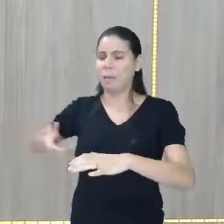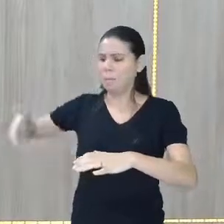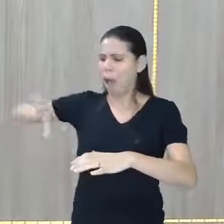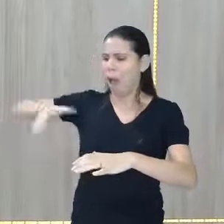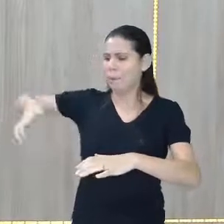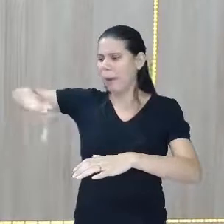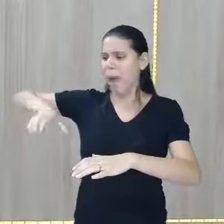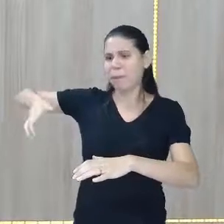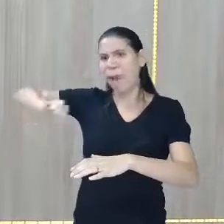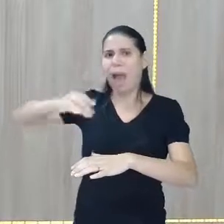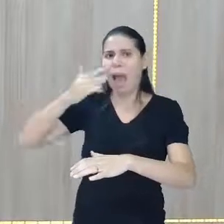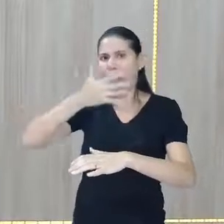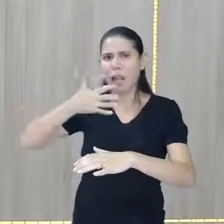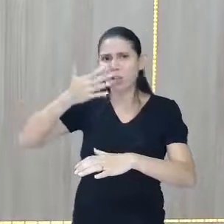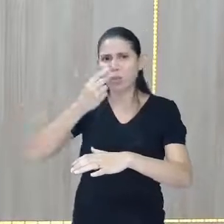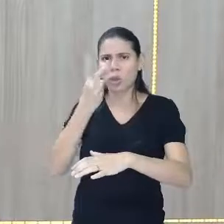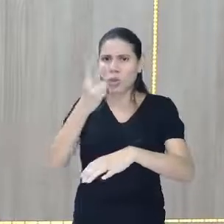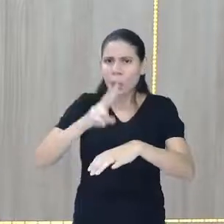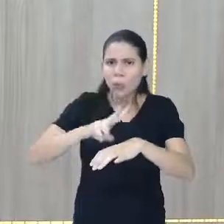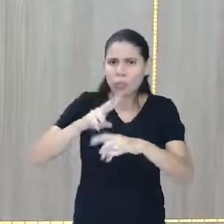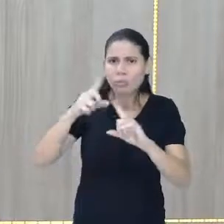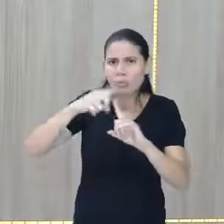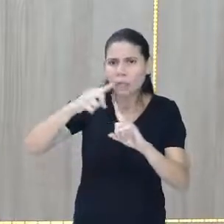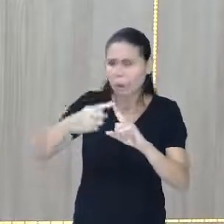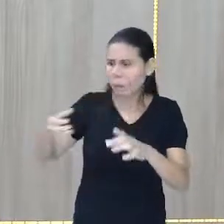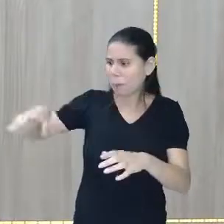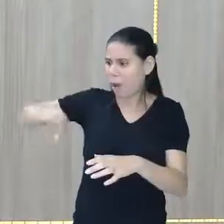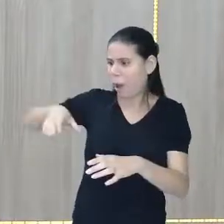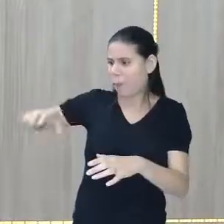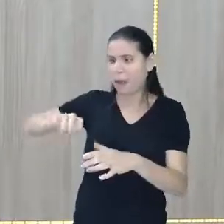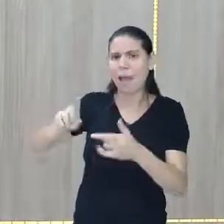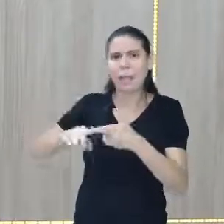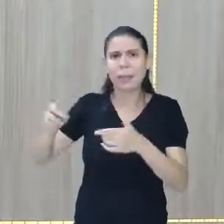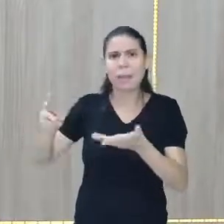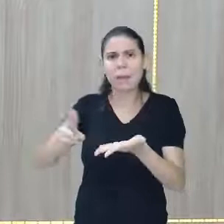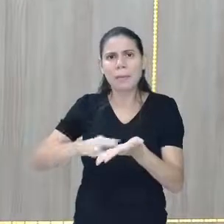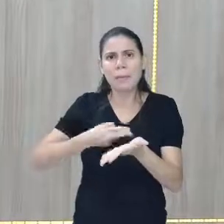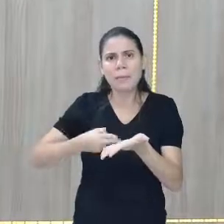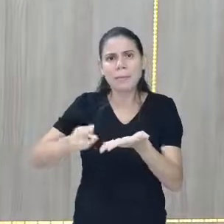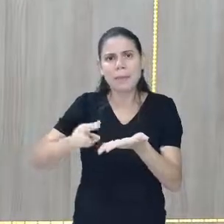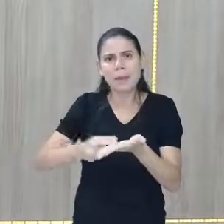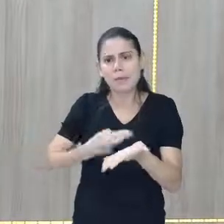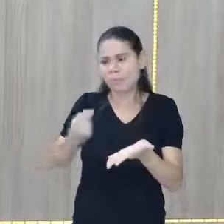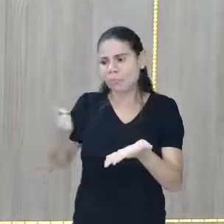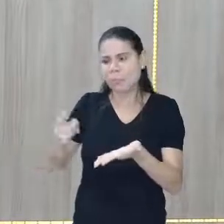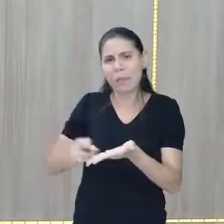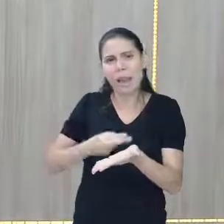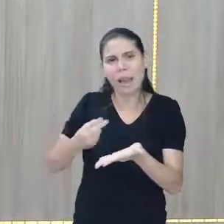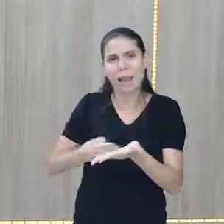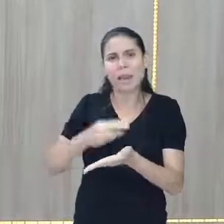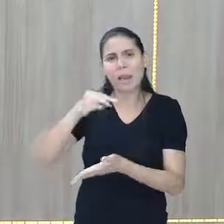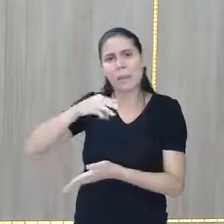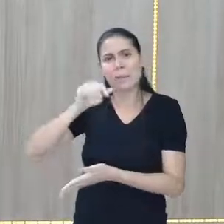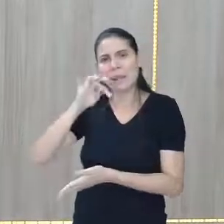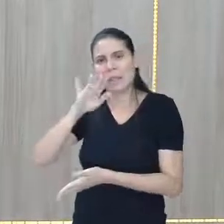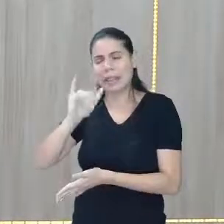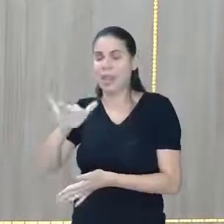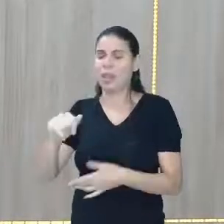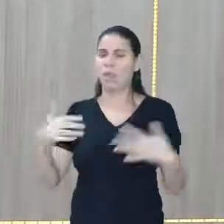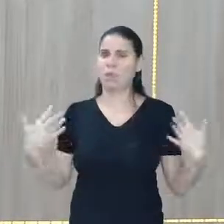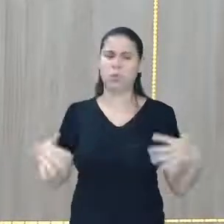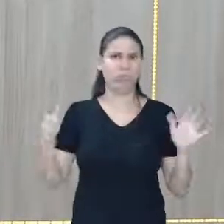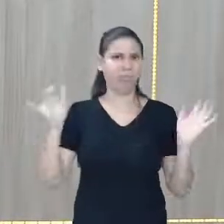tipos de açúcar, manteiga. Jesus, isso aqui é uma bomba calórica, não tem a menor condição. Gente, como estamos no final do